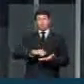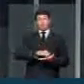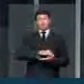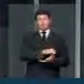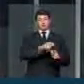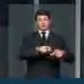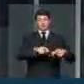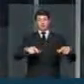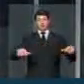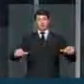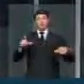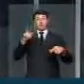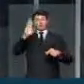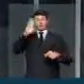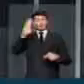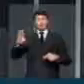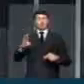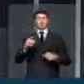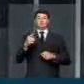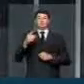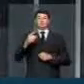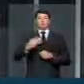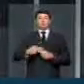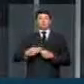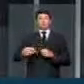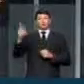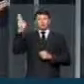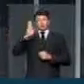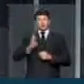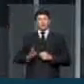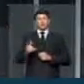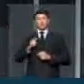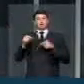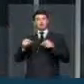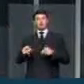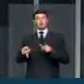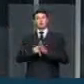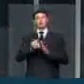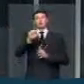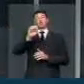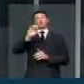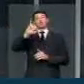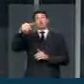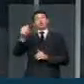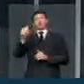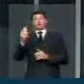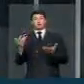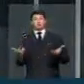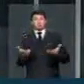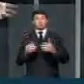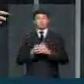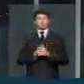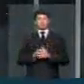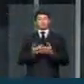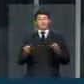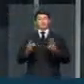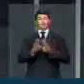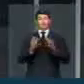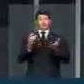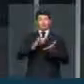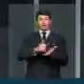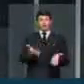de Balsas que é a principal cidade do Brasil na questão da soja seu presidente então balsas está fechado